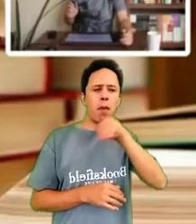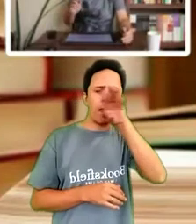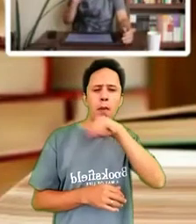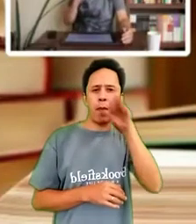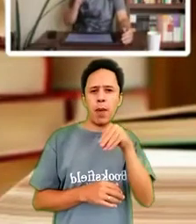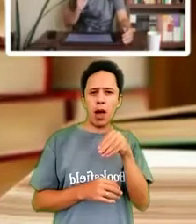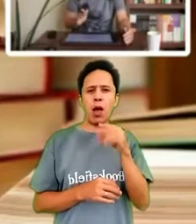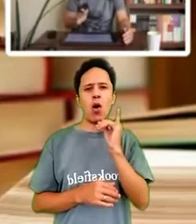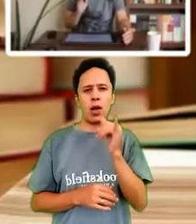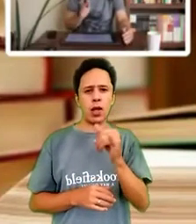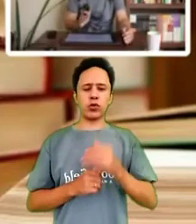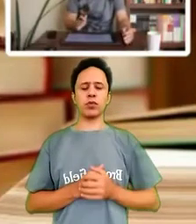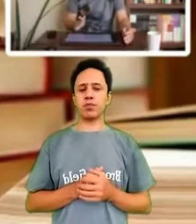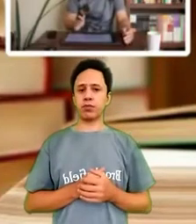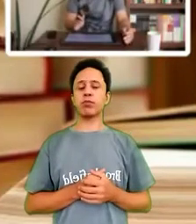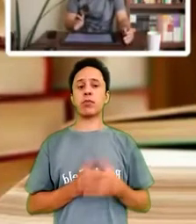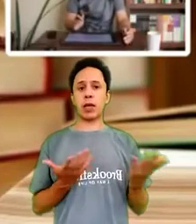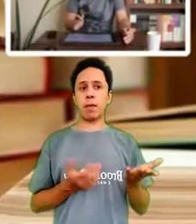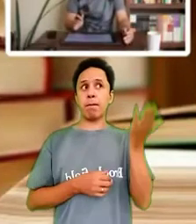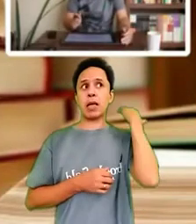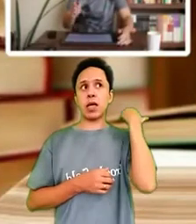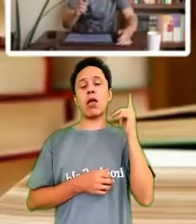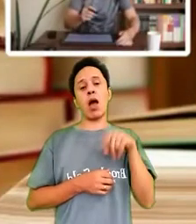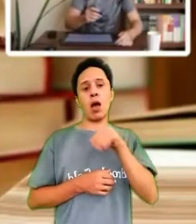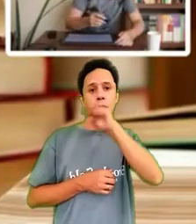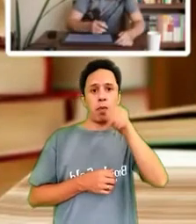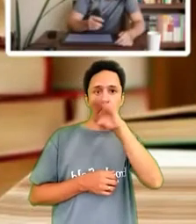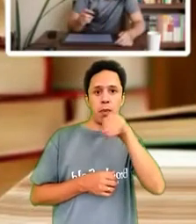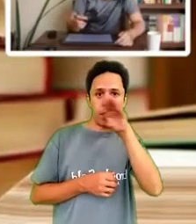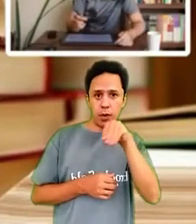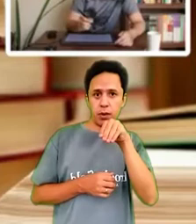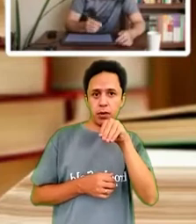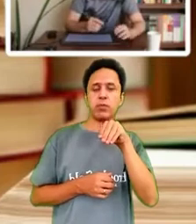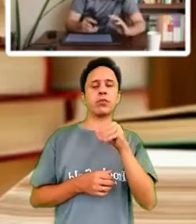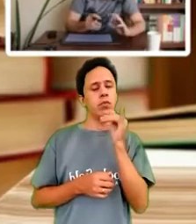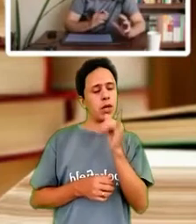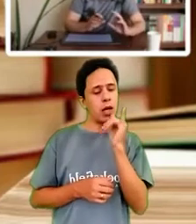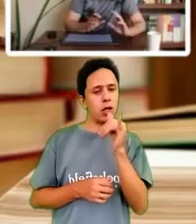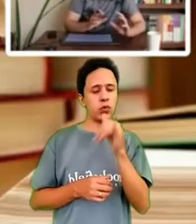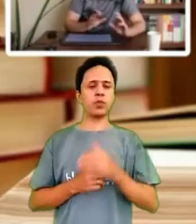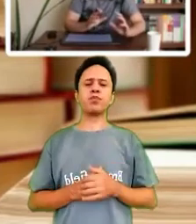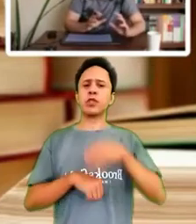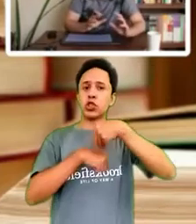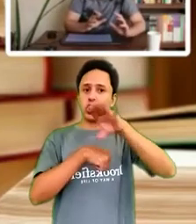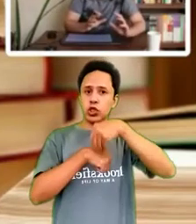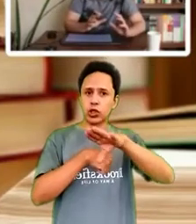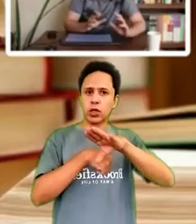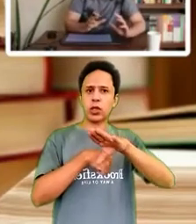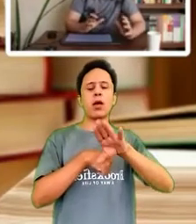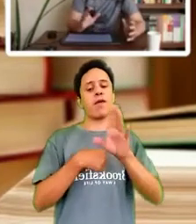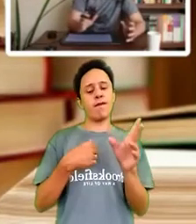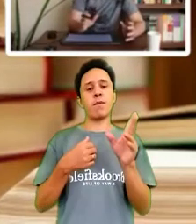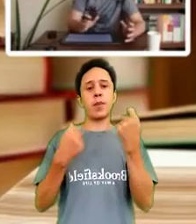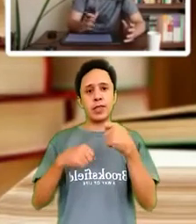Gente, passagens que você tem que transcrever que são relatos orais. Eu vou colocar aqui só uma dica para vocês,